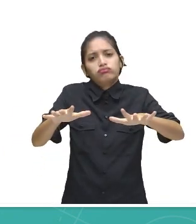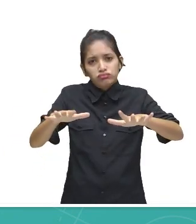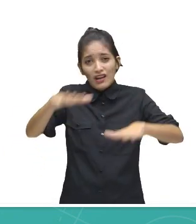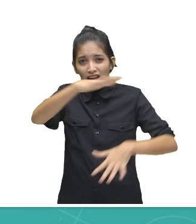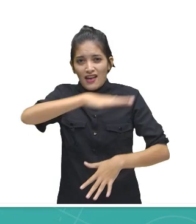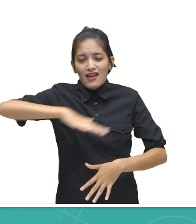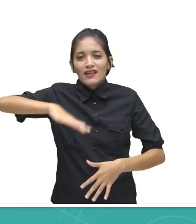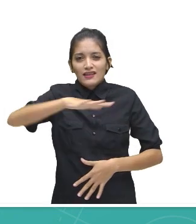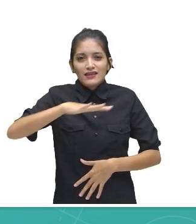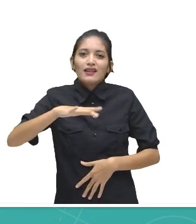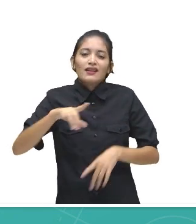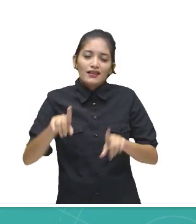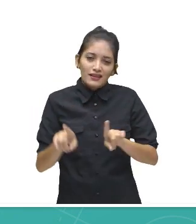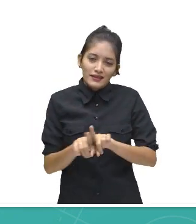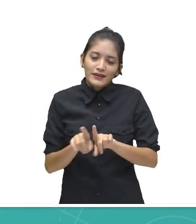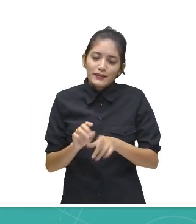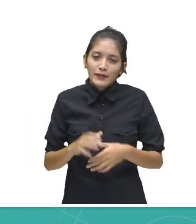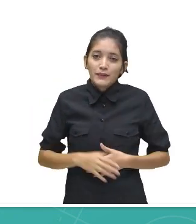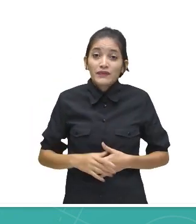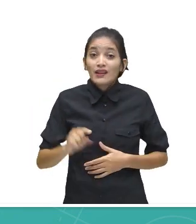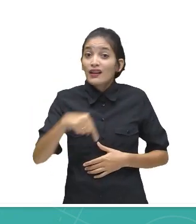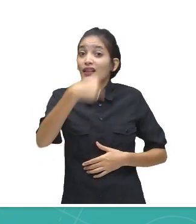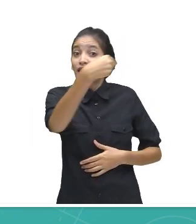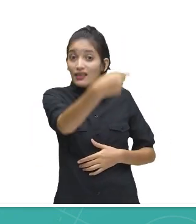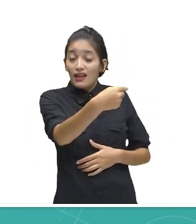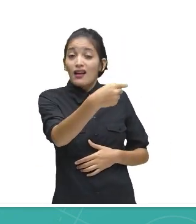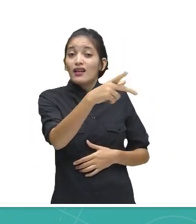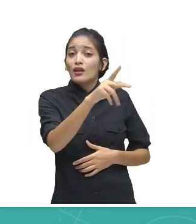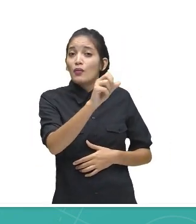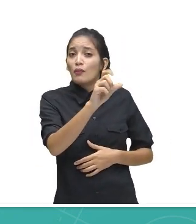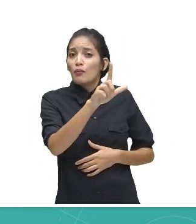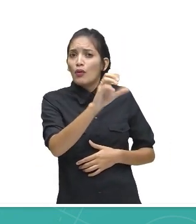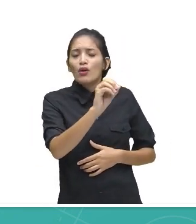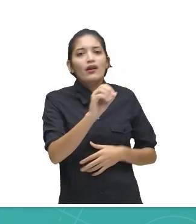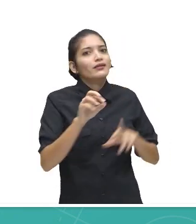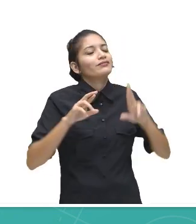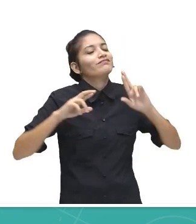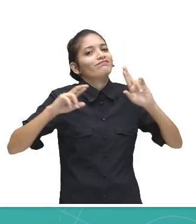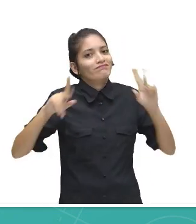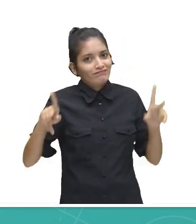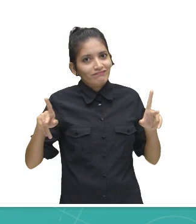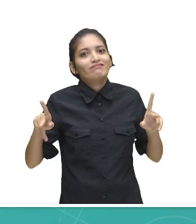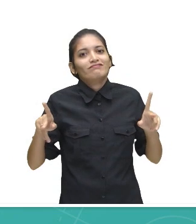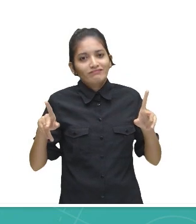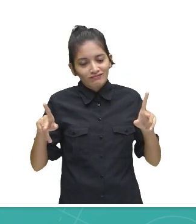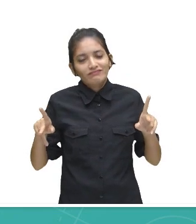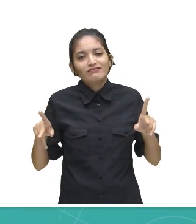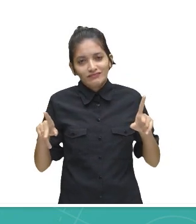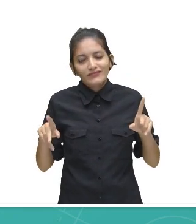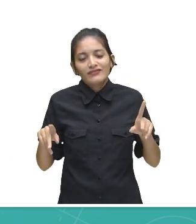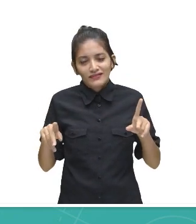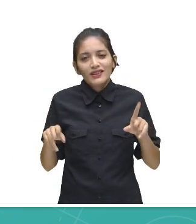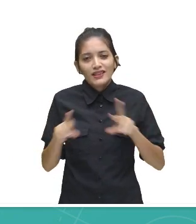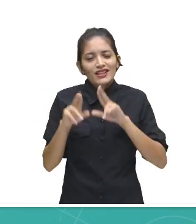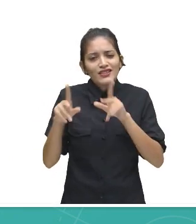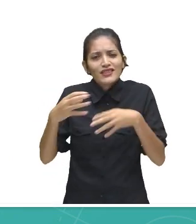água doce, inclusive. Lá nos polos, é outra visão que você tem, né, outra situação que você tem. E também, até mesmo na